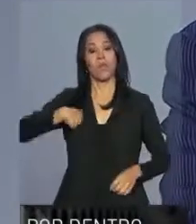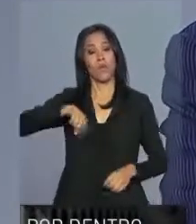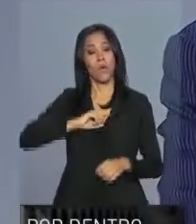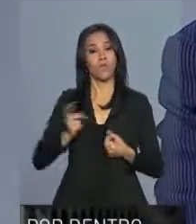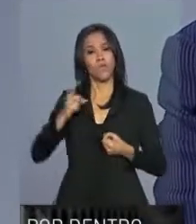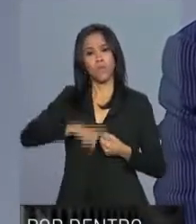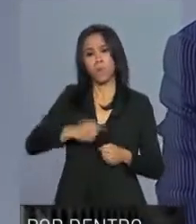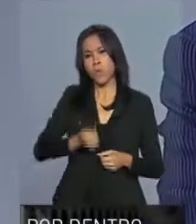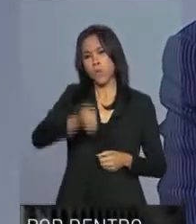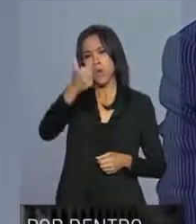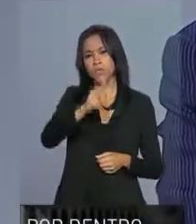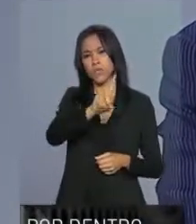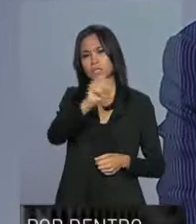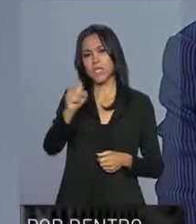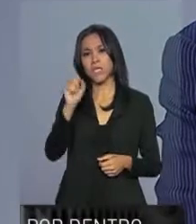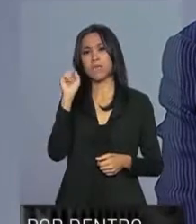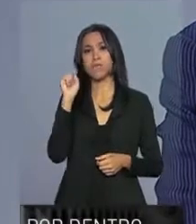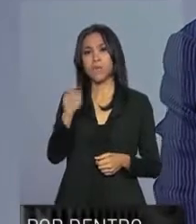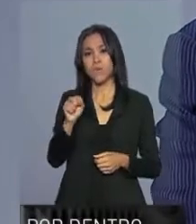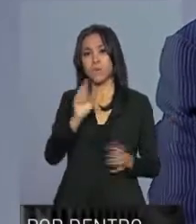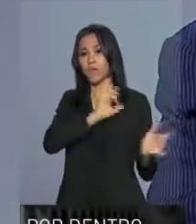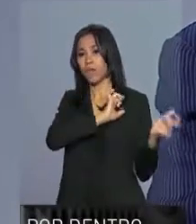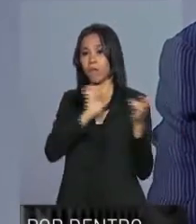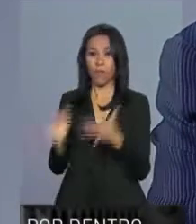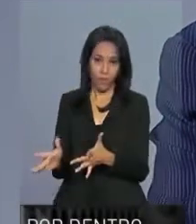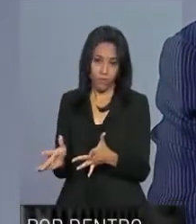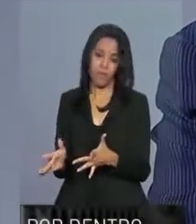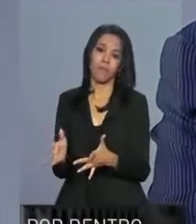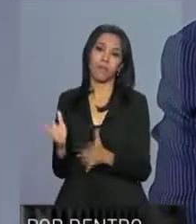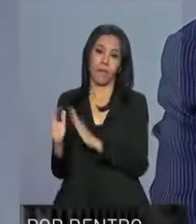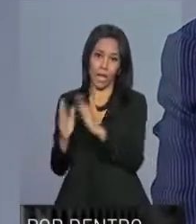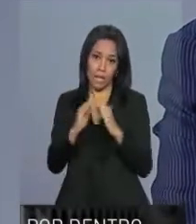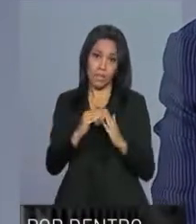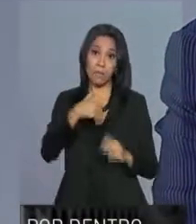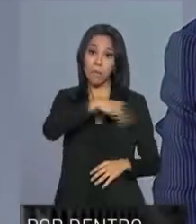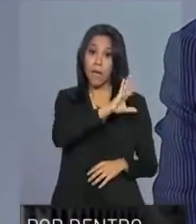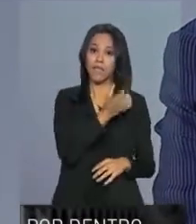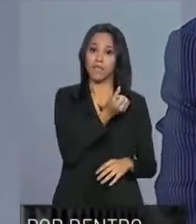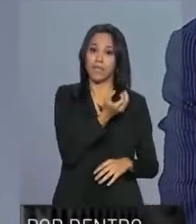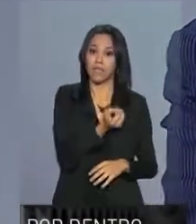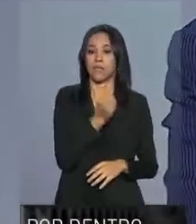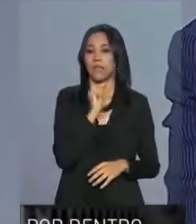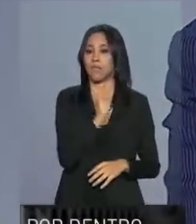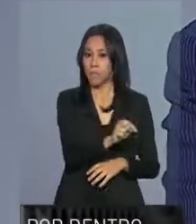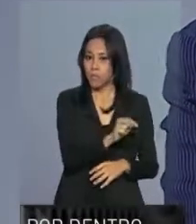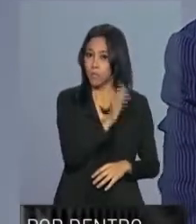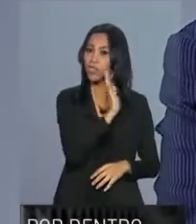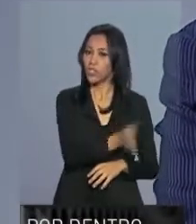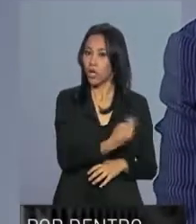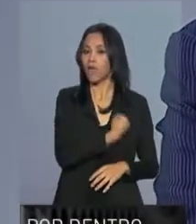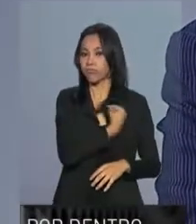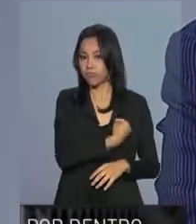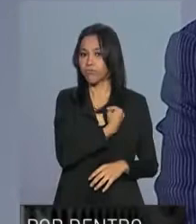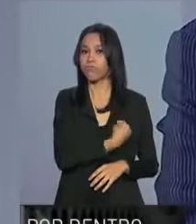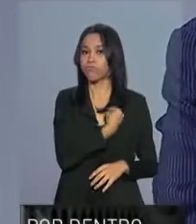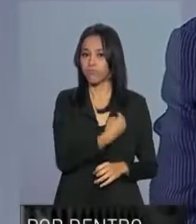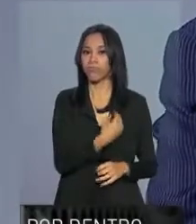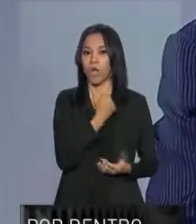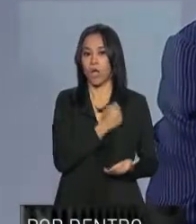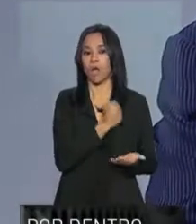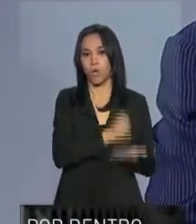quase 100 mil unidades que estavam paralisadas há mais de 60 mil moradias que já estão com a sua autorização